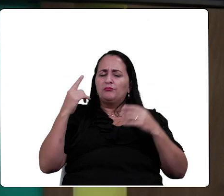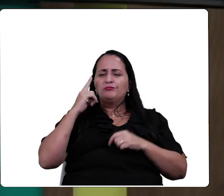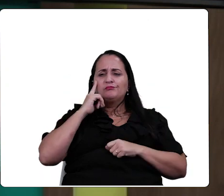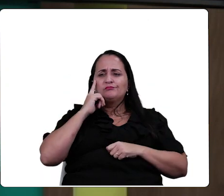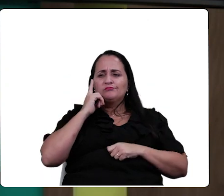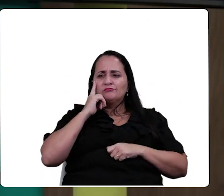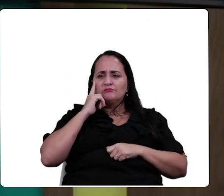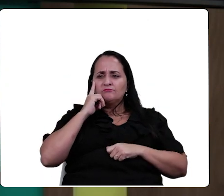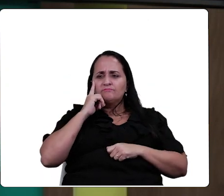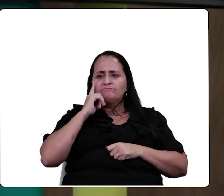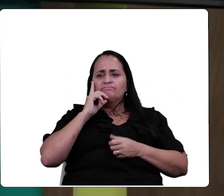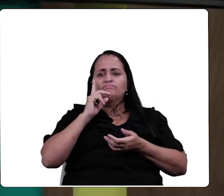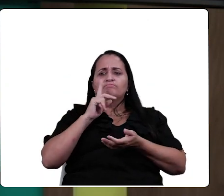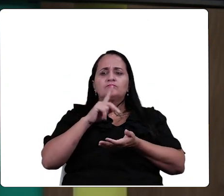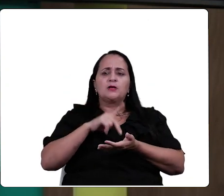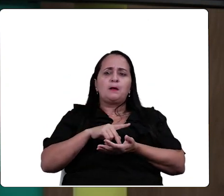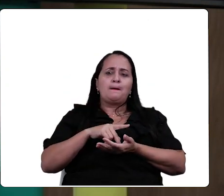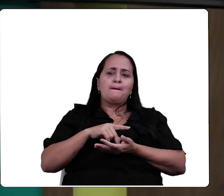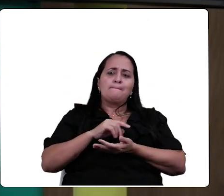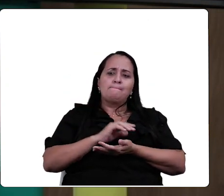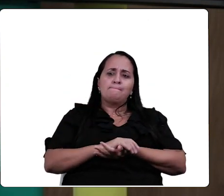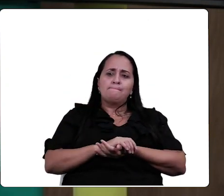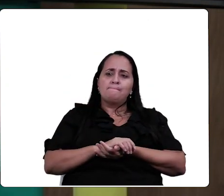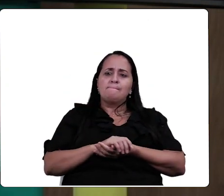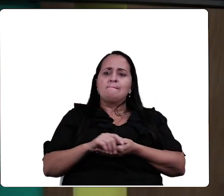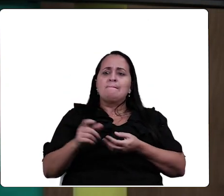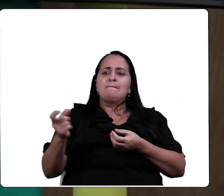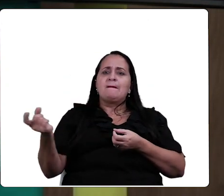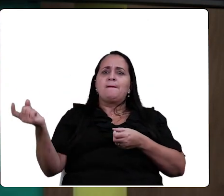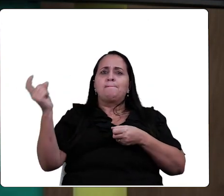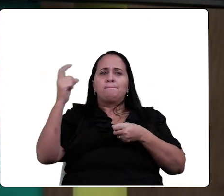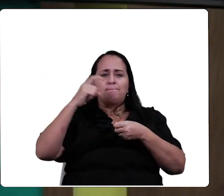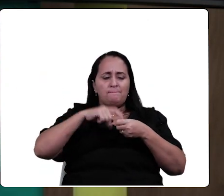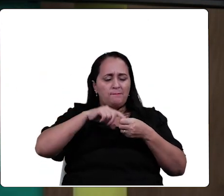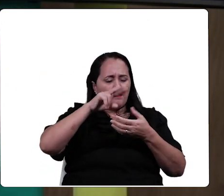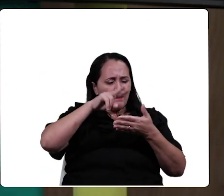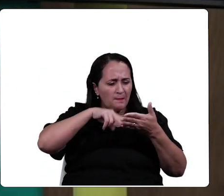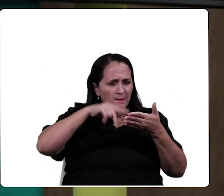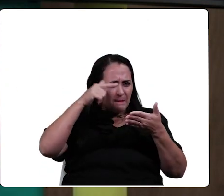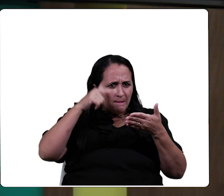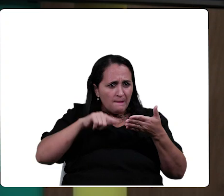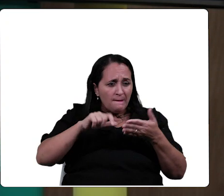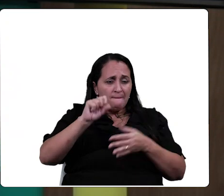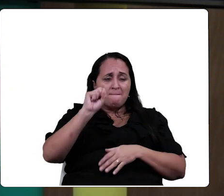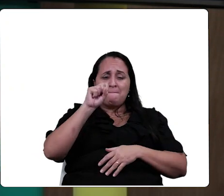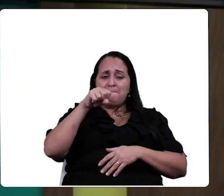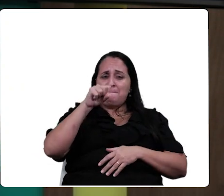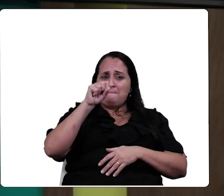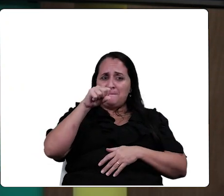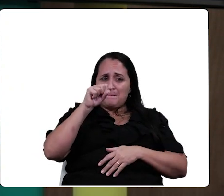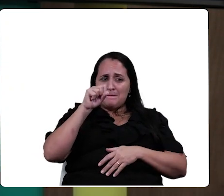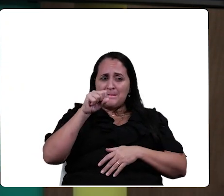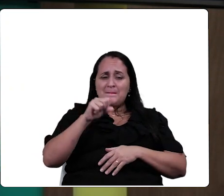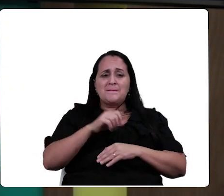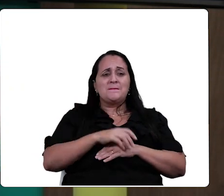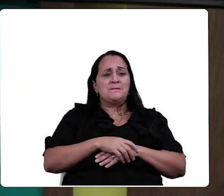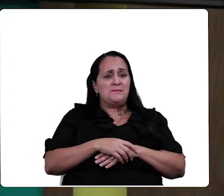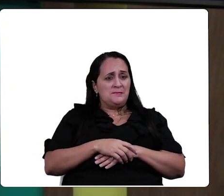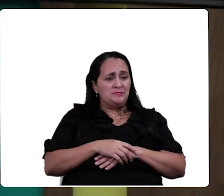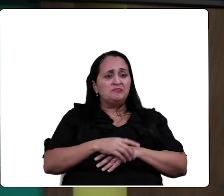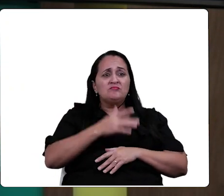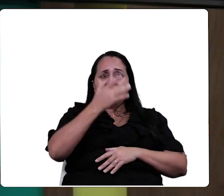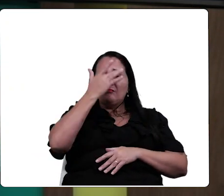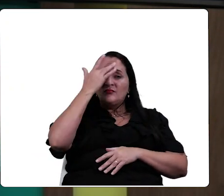mão. Exatamente. Não vai ter jeito. Vou ter que ler de novo? Sim, essa é uma postura